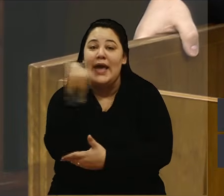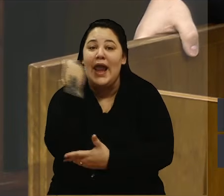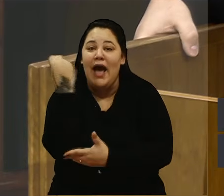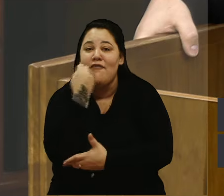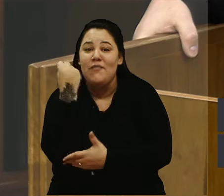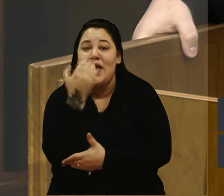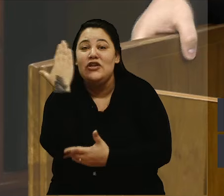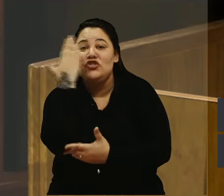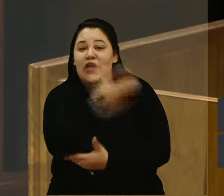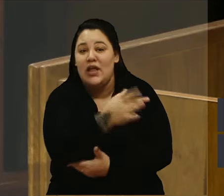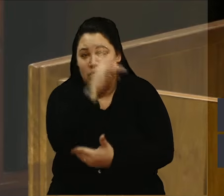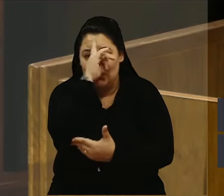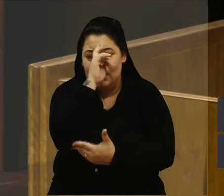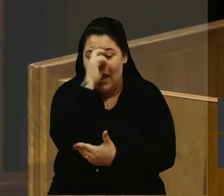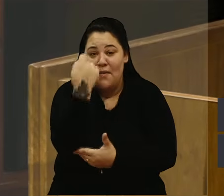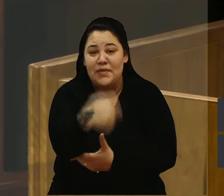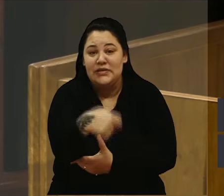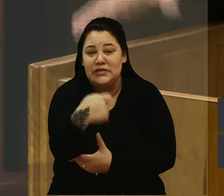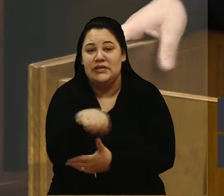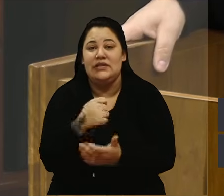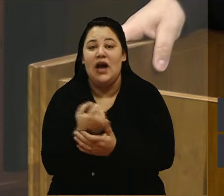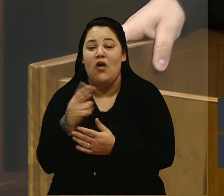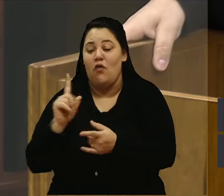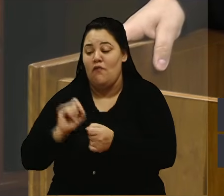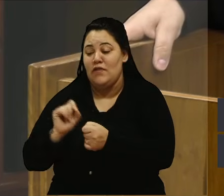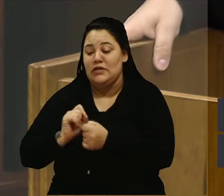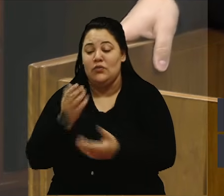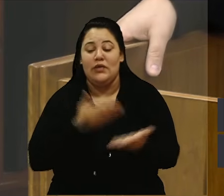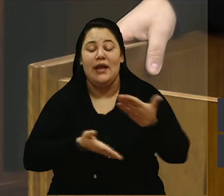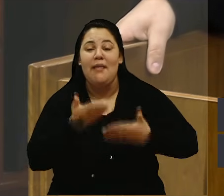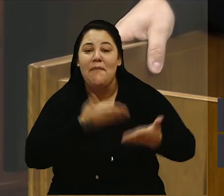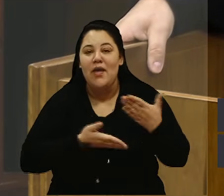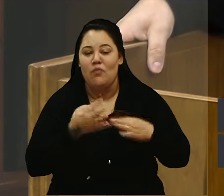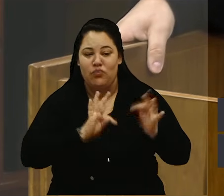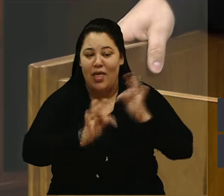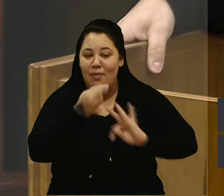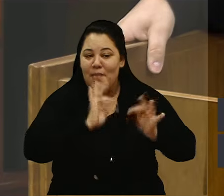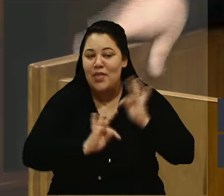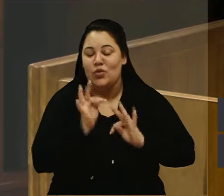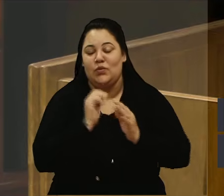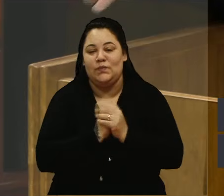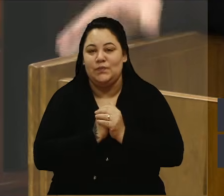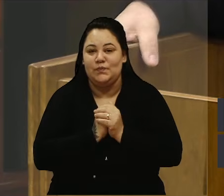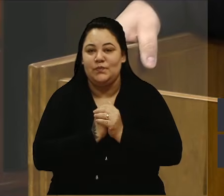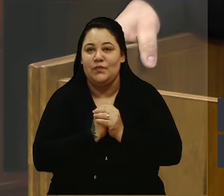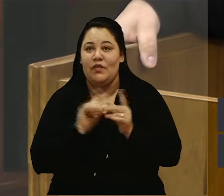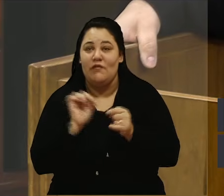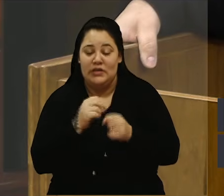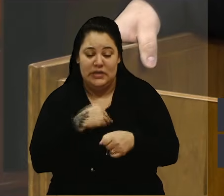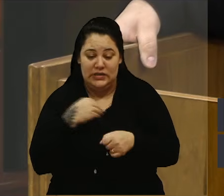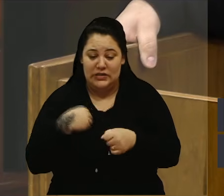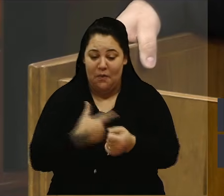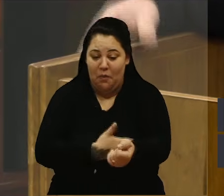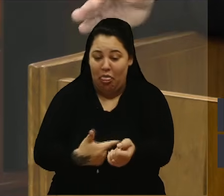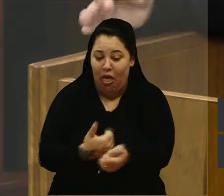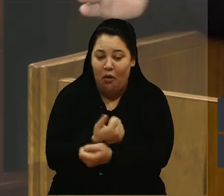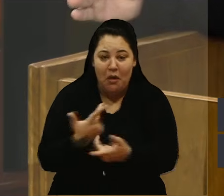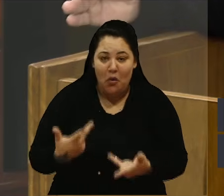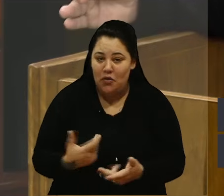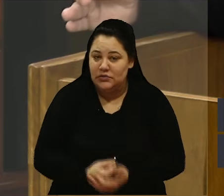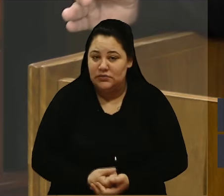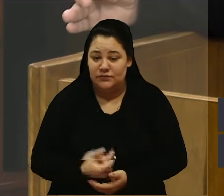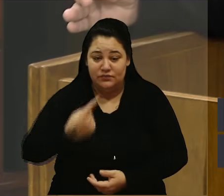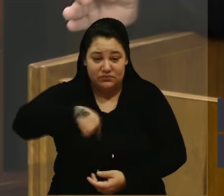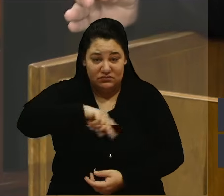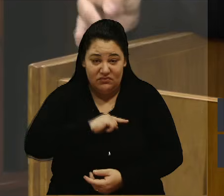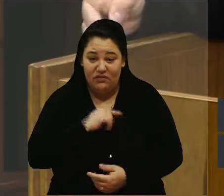se precisar. Ou fazer um tratamento e depois buscar na rede o atendimento de exames. E nós estamos